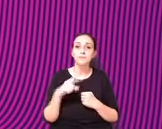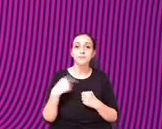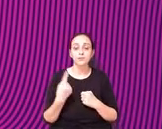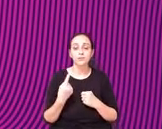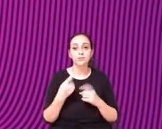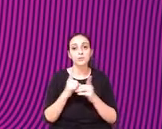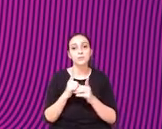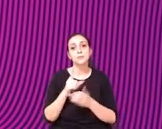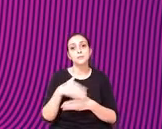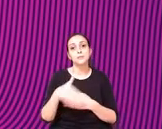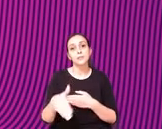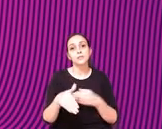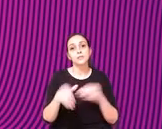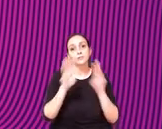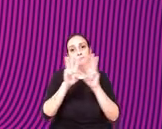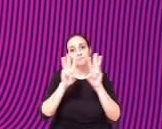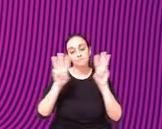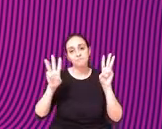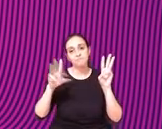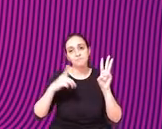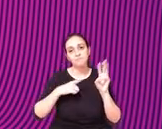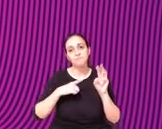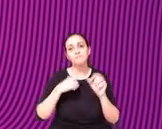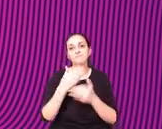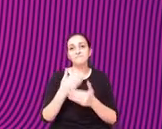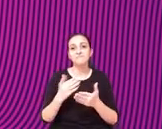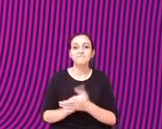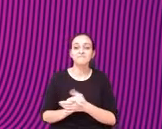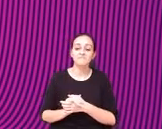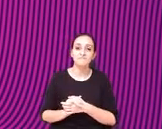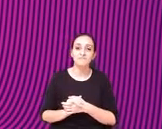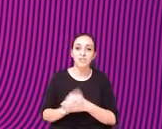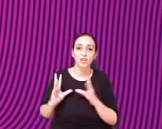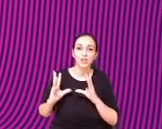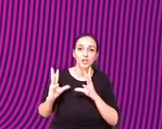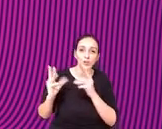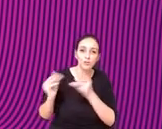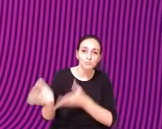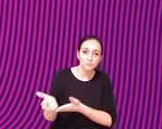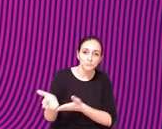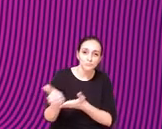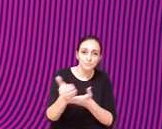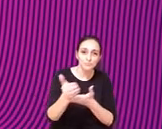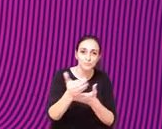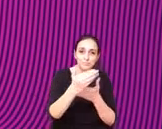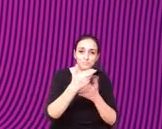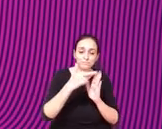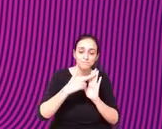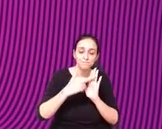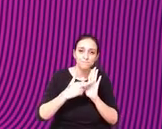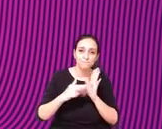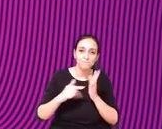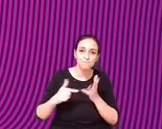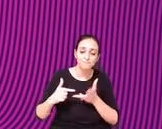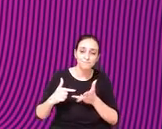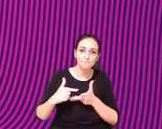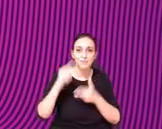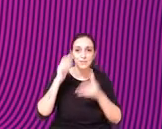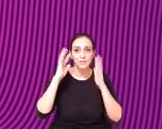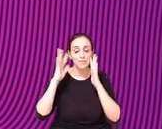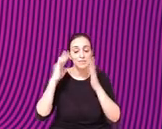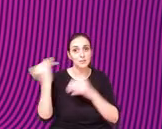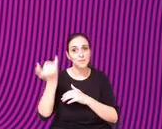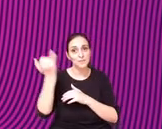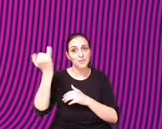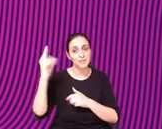nosso website WHF, e em que há todo um conjunto de recomendações que, de facto, pensamos serem fundamentais para